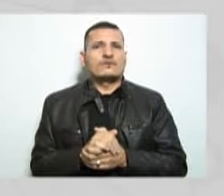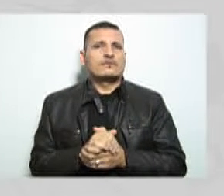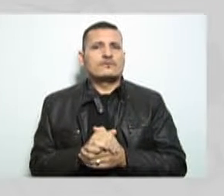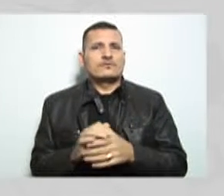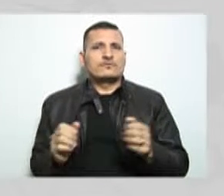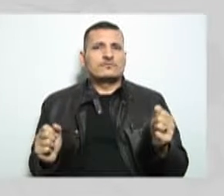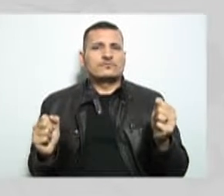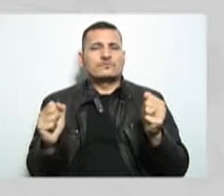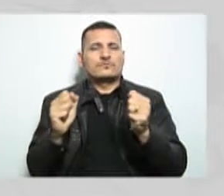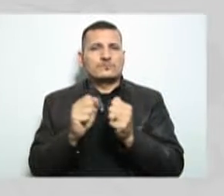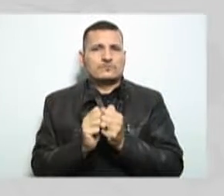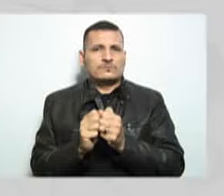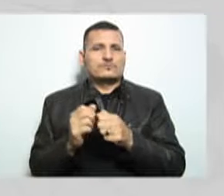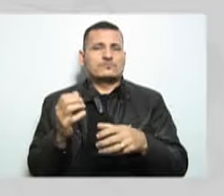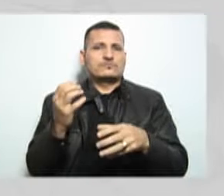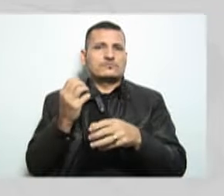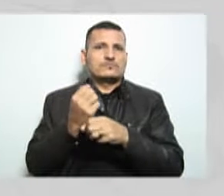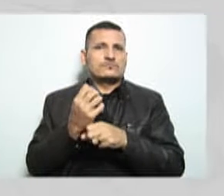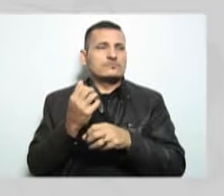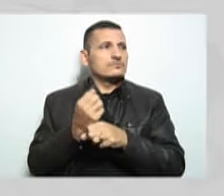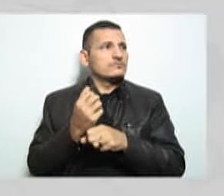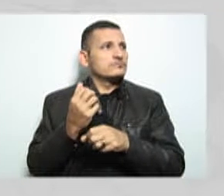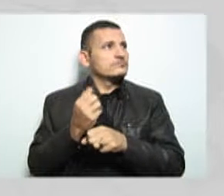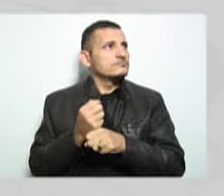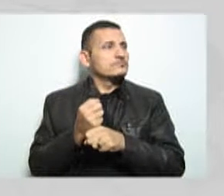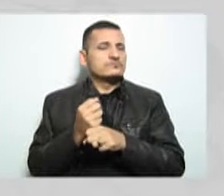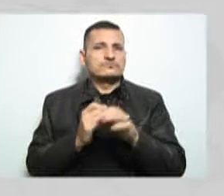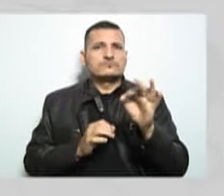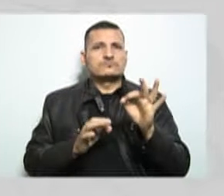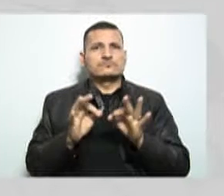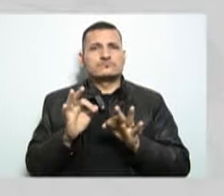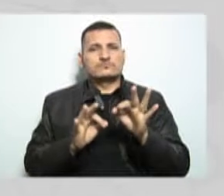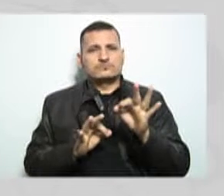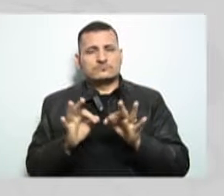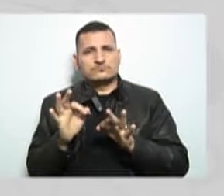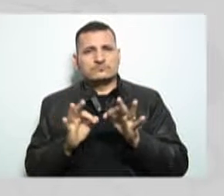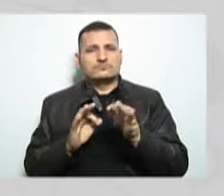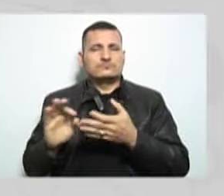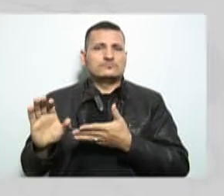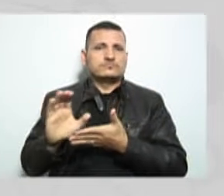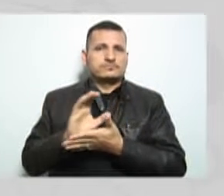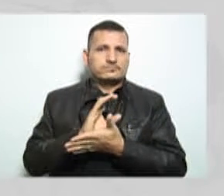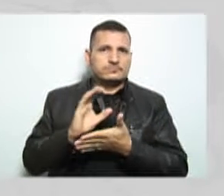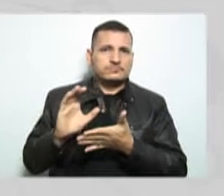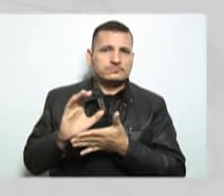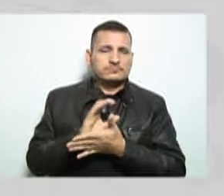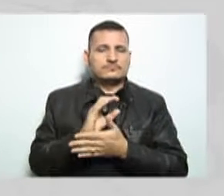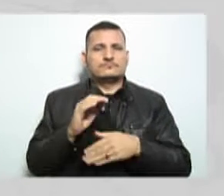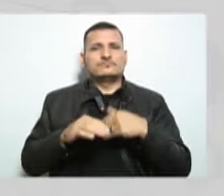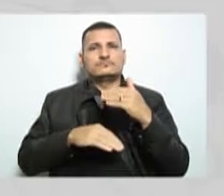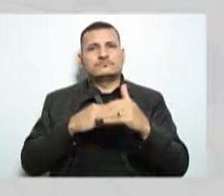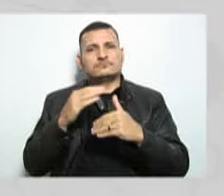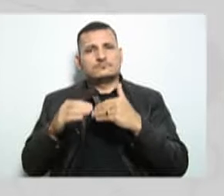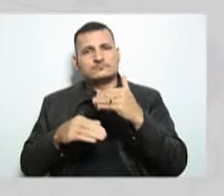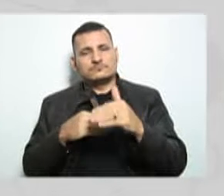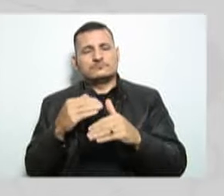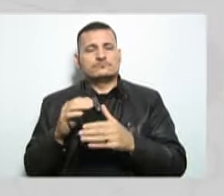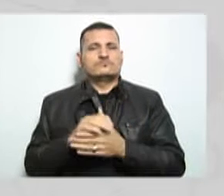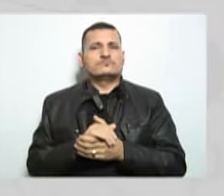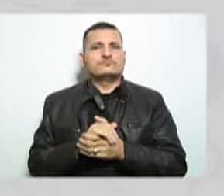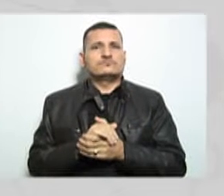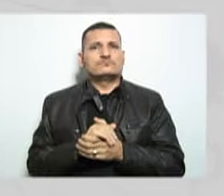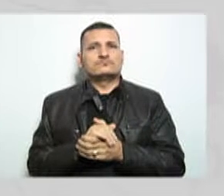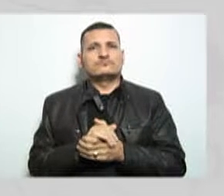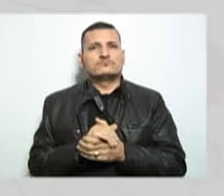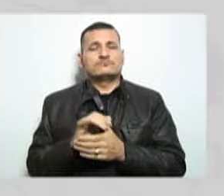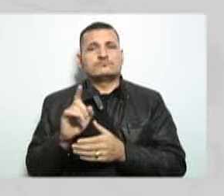informações básicas para o planejamento dos investimentos, margem de lucro e evolução dos custos, entre outros. Essa foi